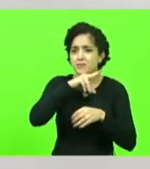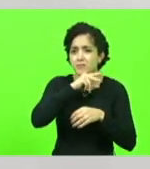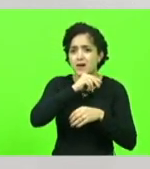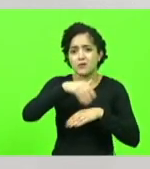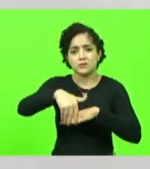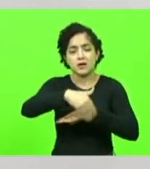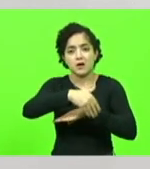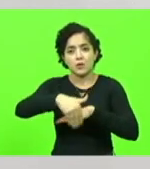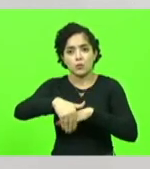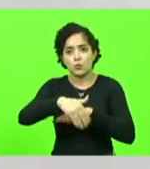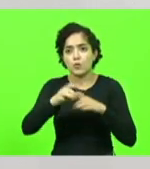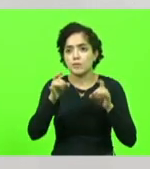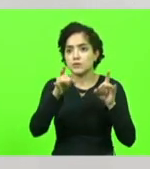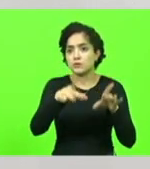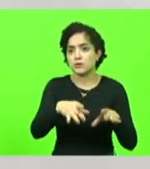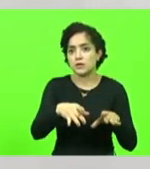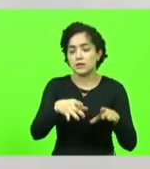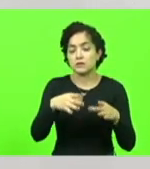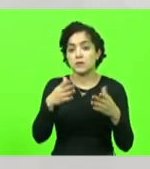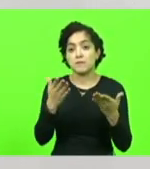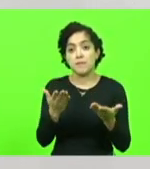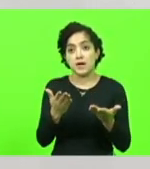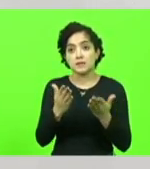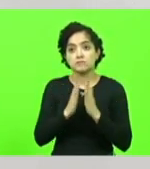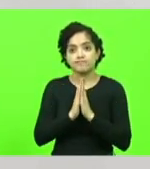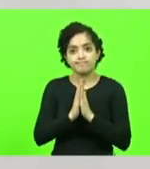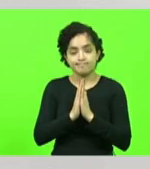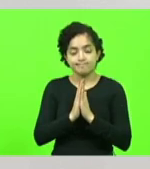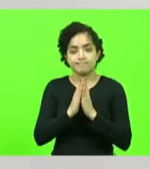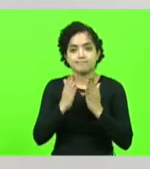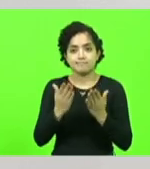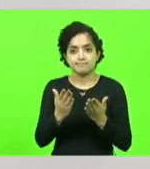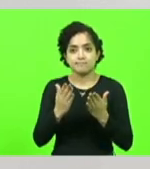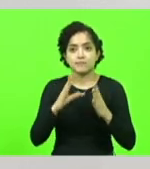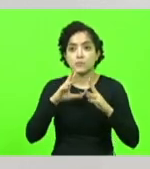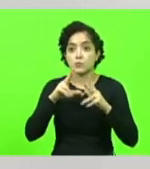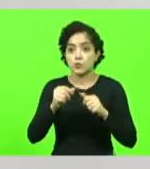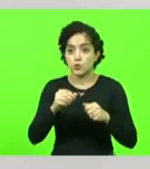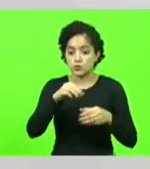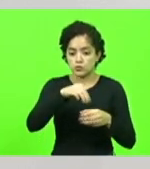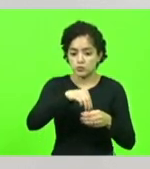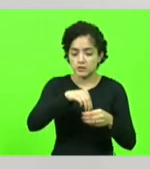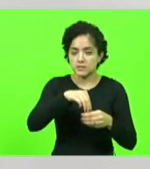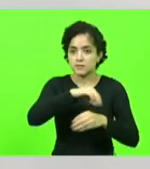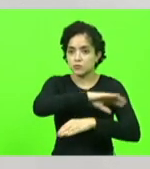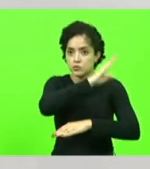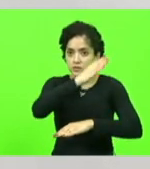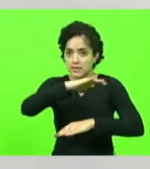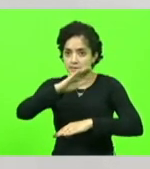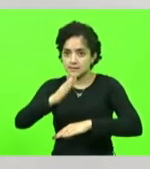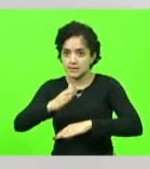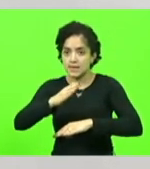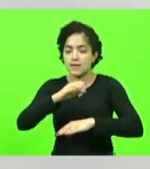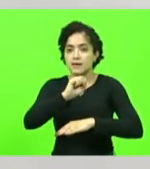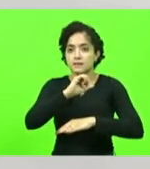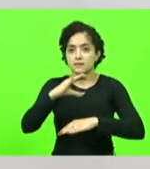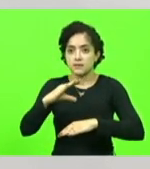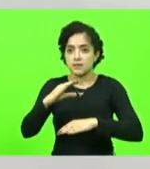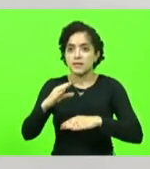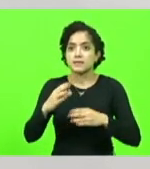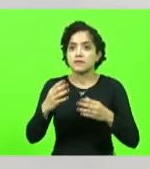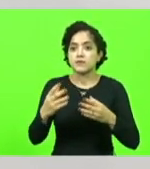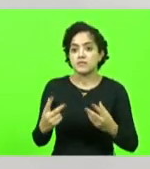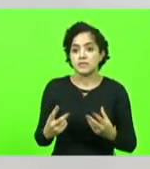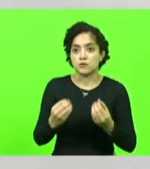animal. Então, hoje, graças a Deus, todos os municípios da Serra Catarinense ou estão fazendo as castrações através